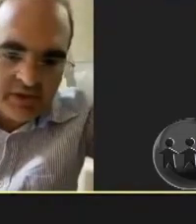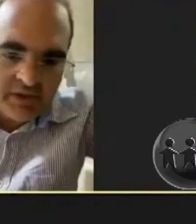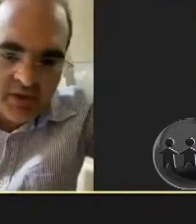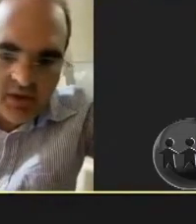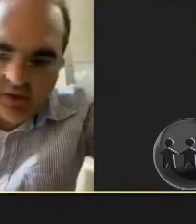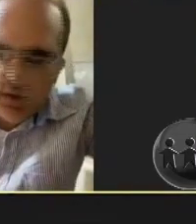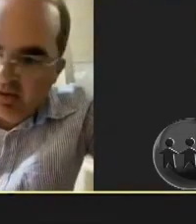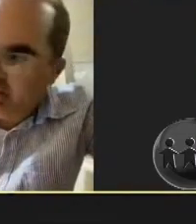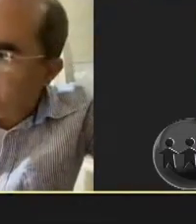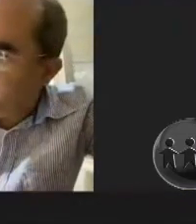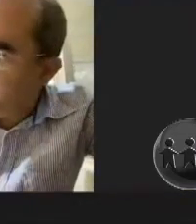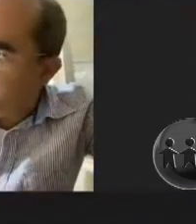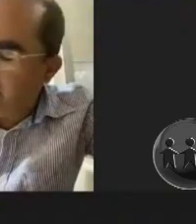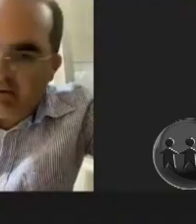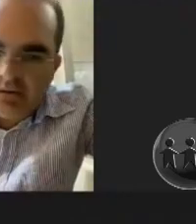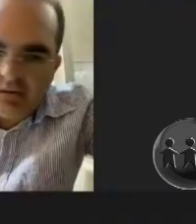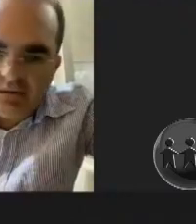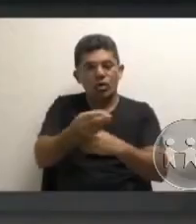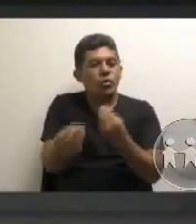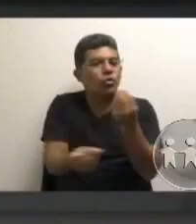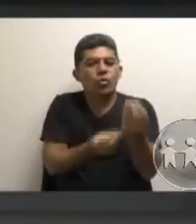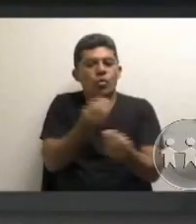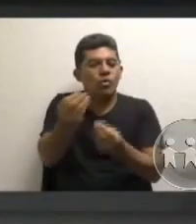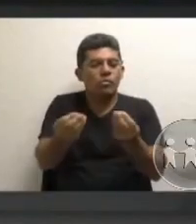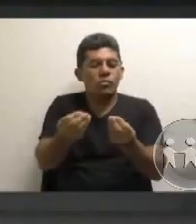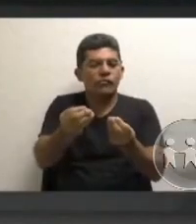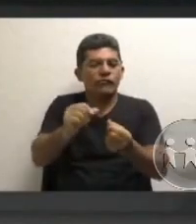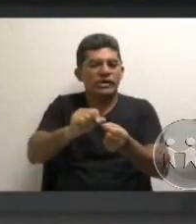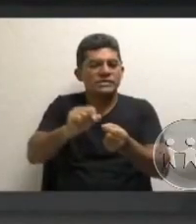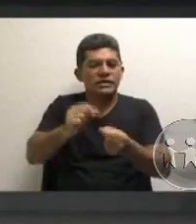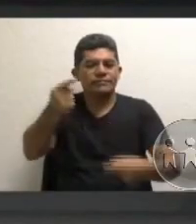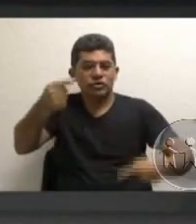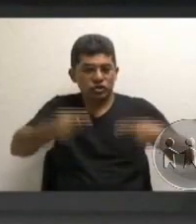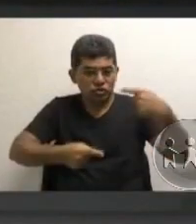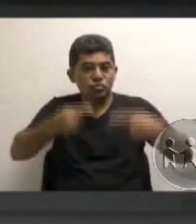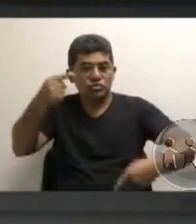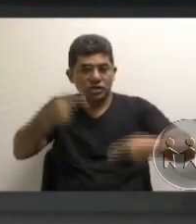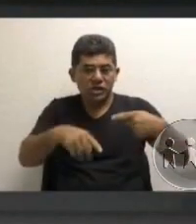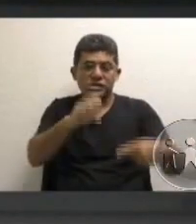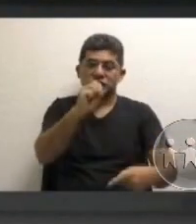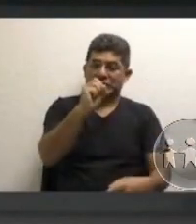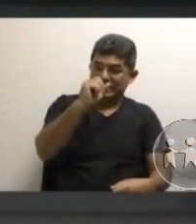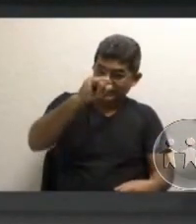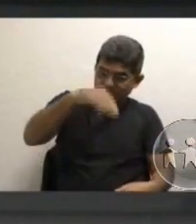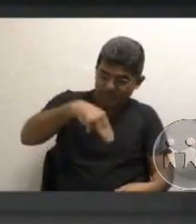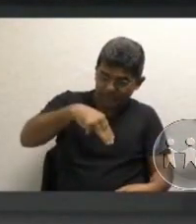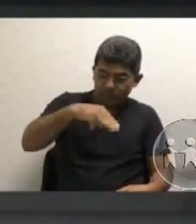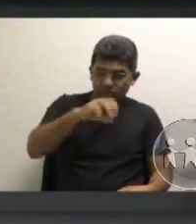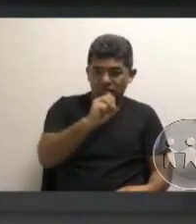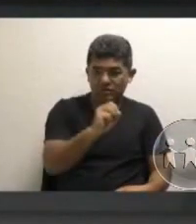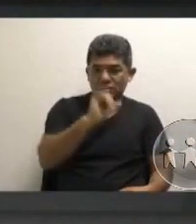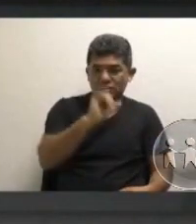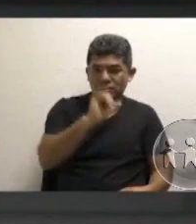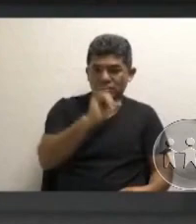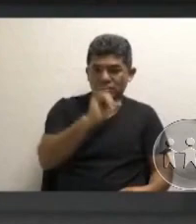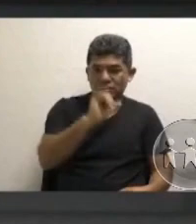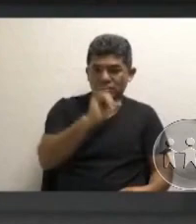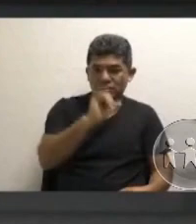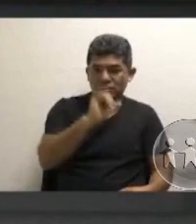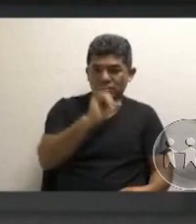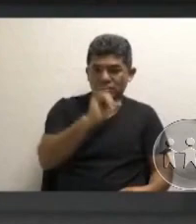marcada para as nove horas desta quarta-feira e o prazo para indicação dos nomes é até às três e meia da tarde.